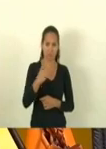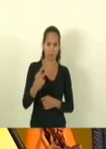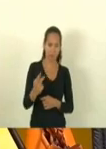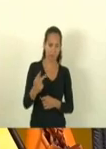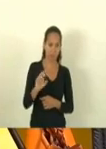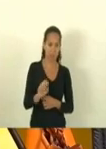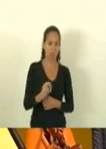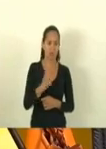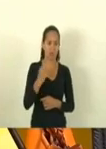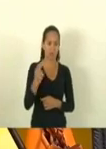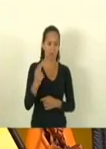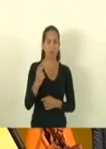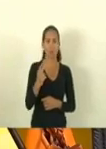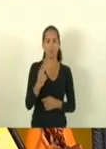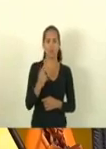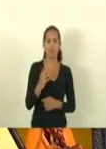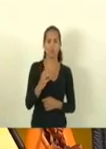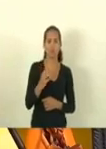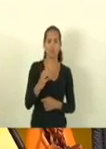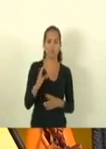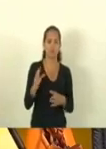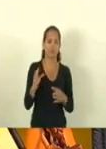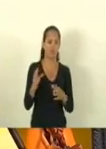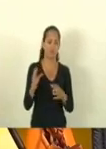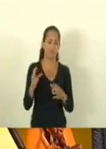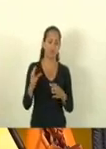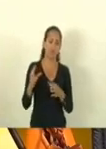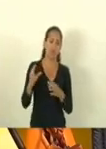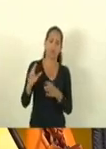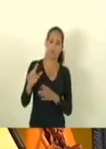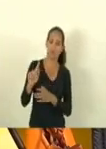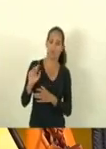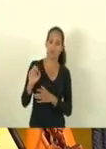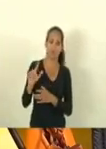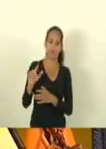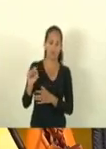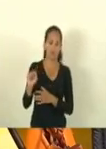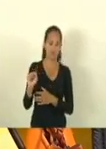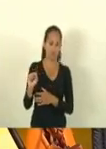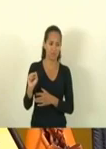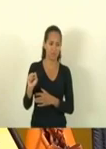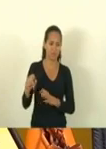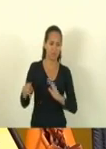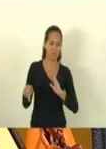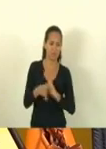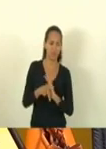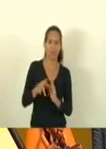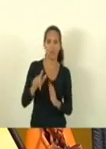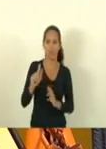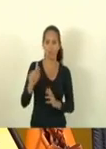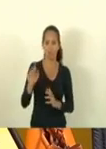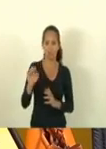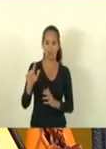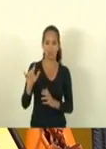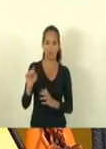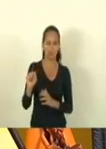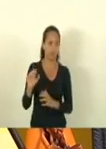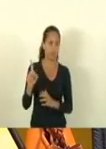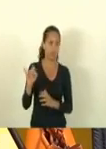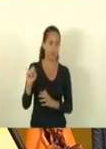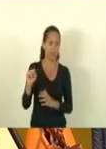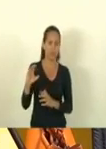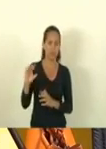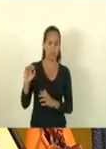compacto, comprado na discoteca do Golias, ou mais recentemente conhecido como Golias Disco.